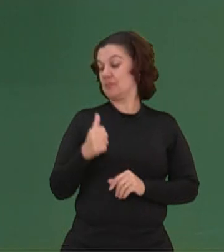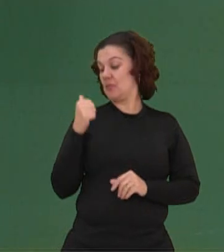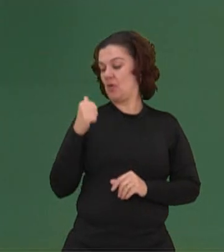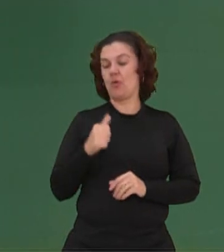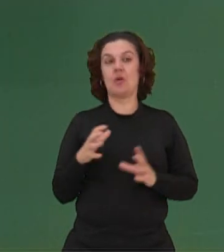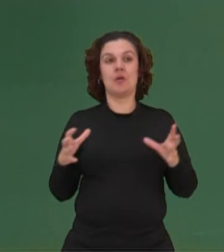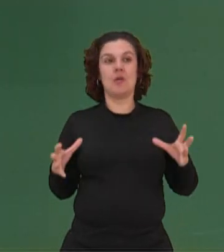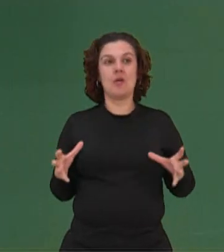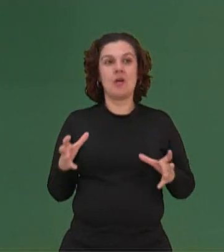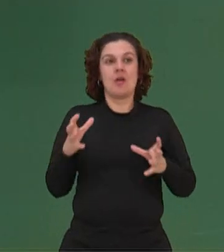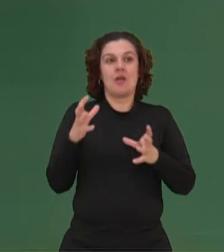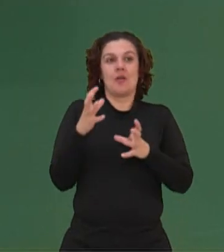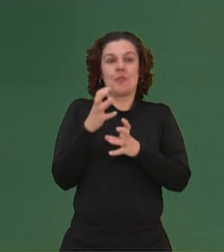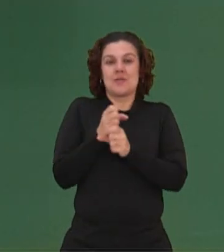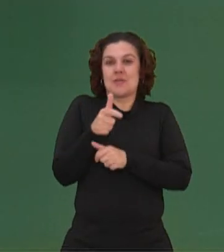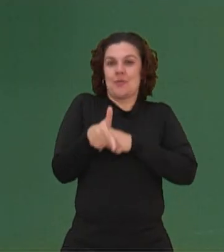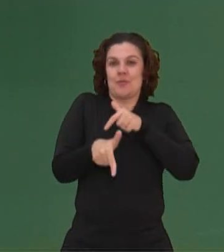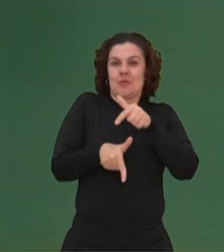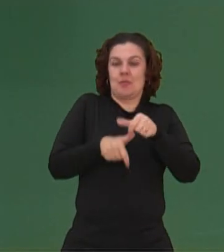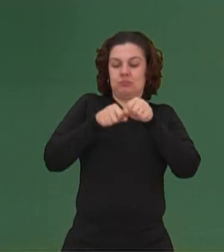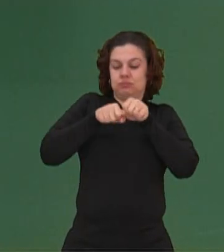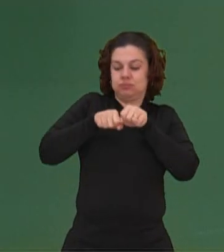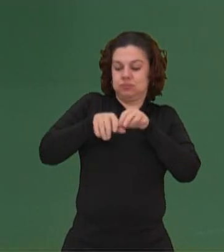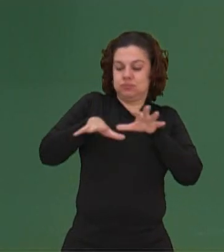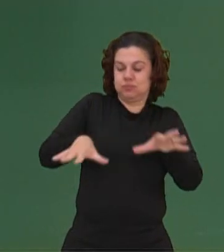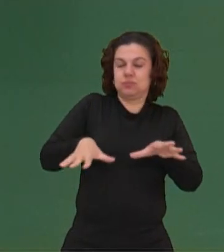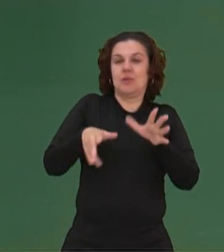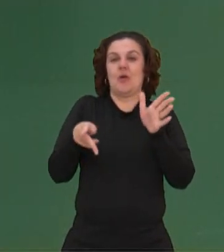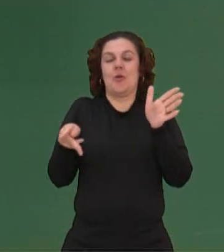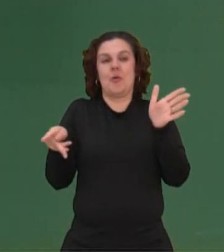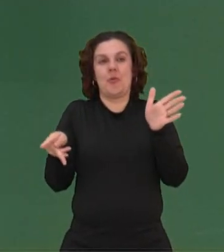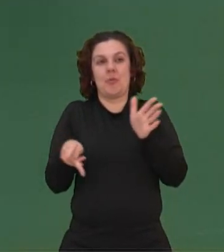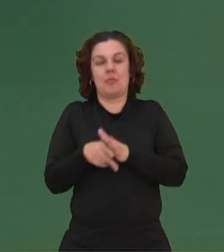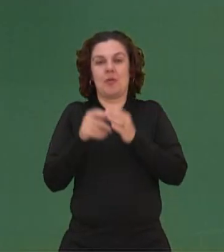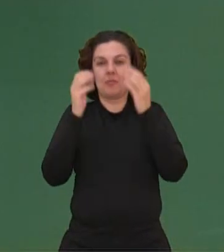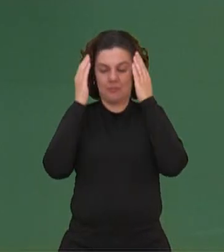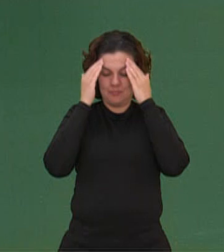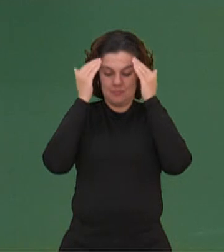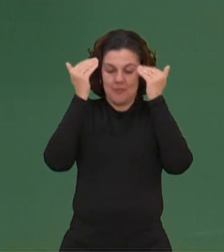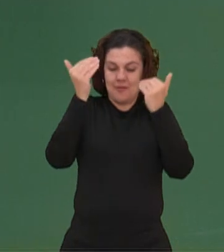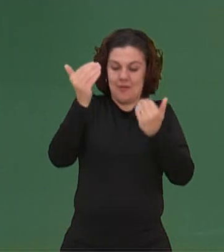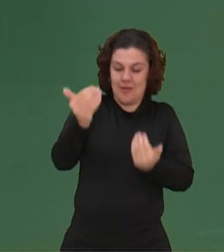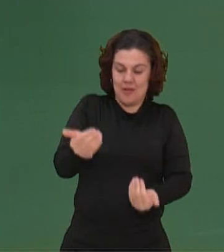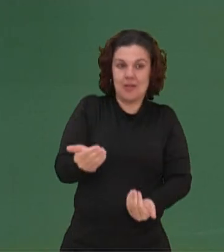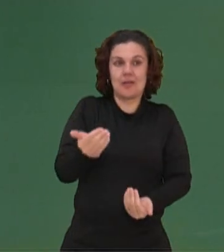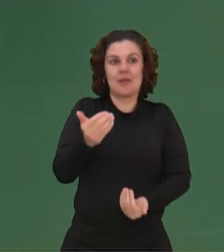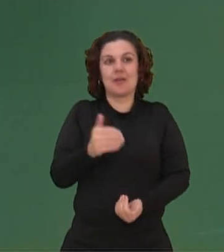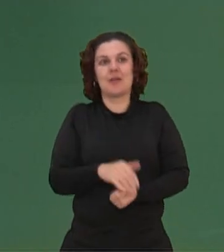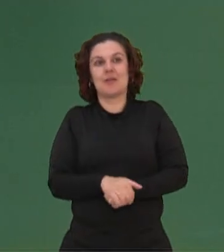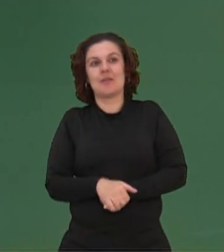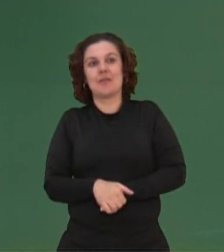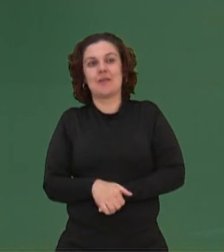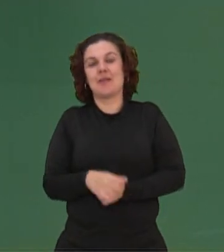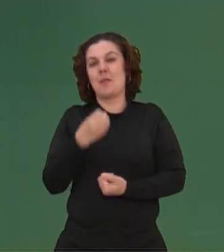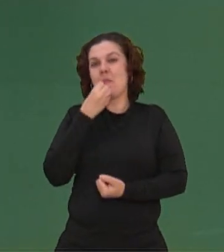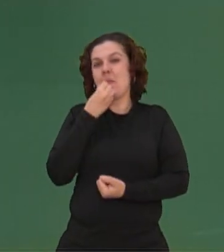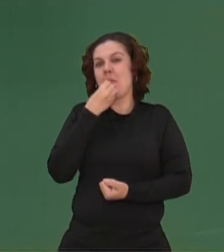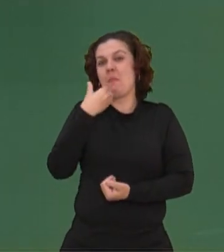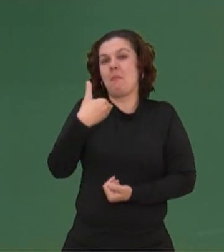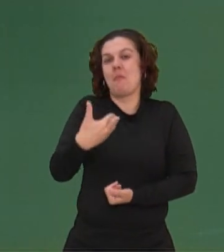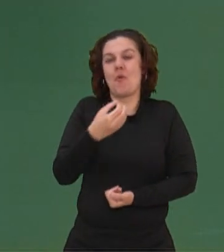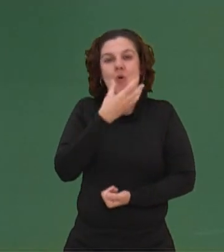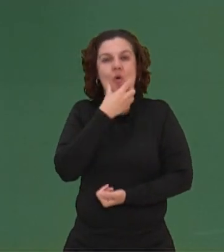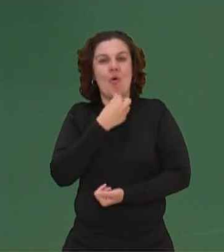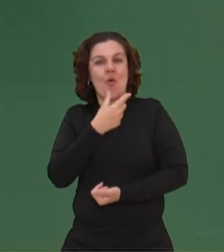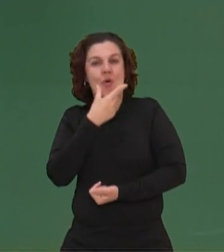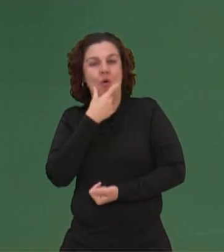uma concentração trabalhista na esplanada do castelo em homenagem ao benemérito Getúlio Vargas.